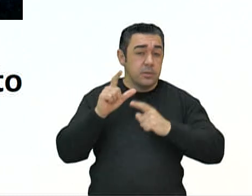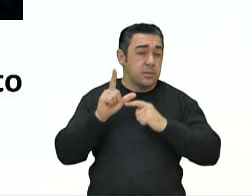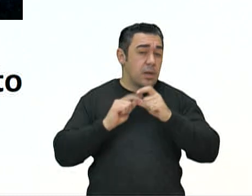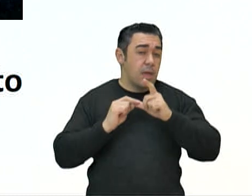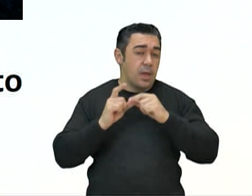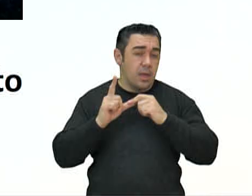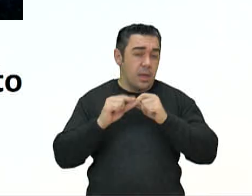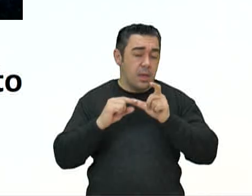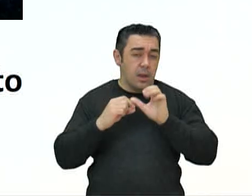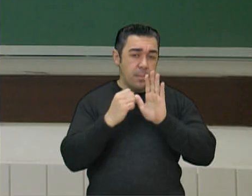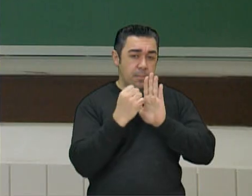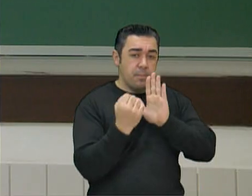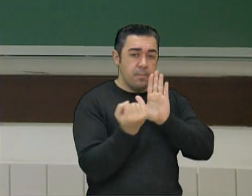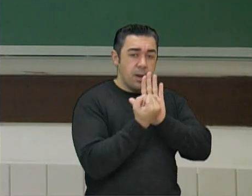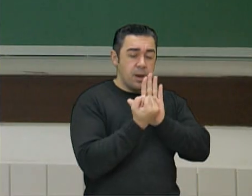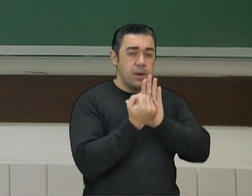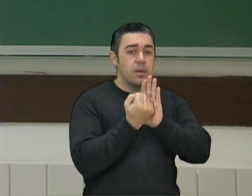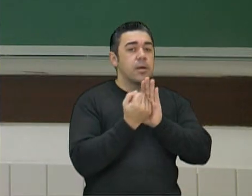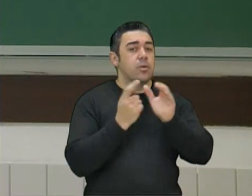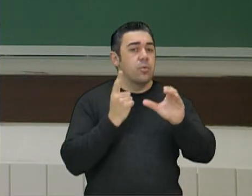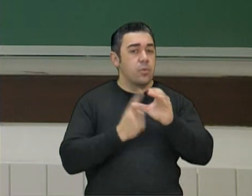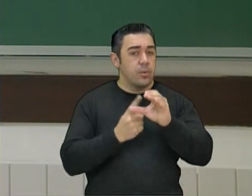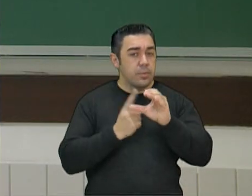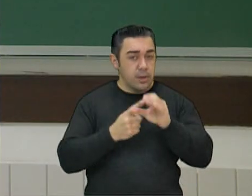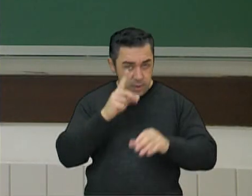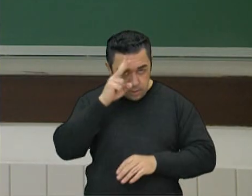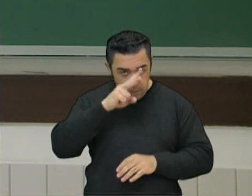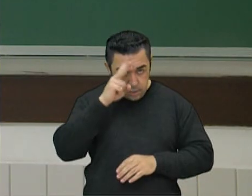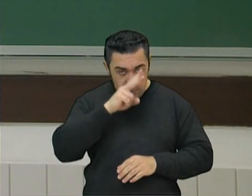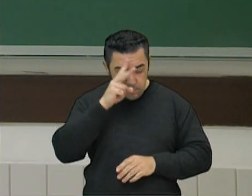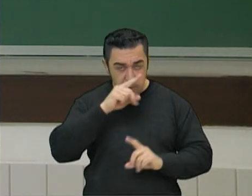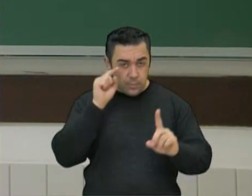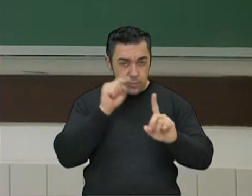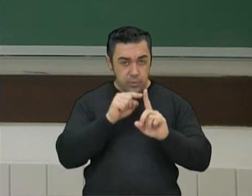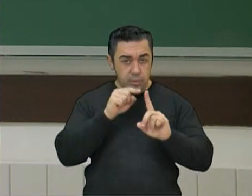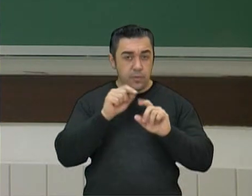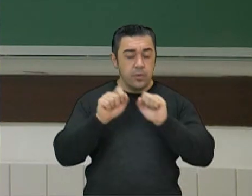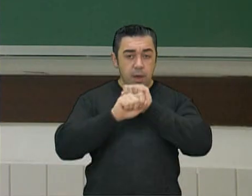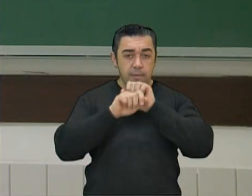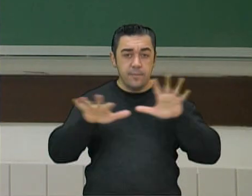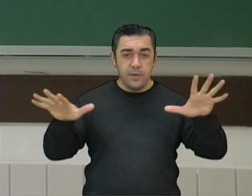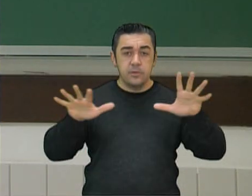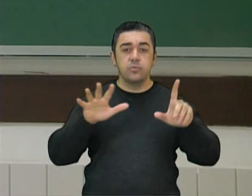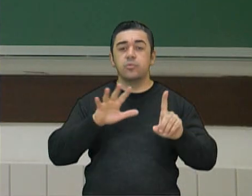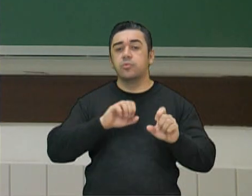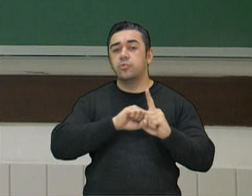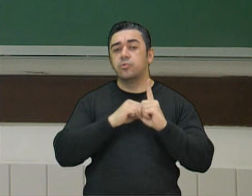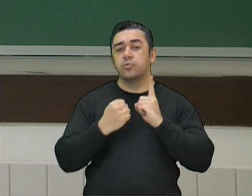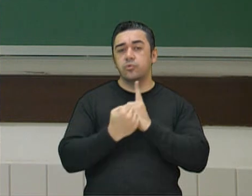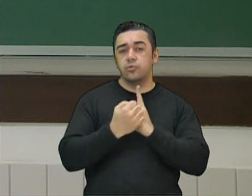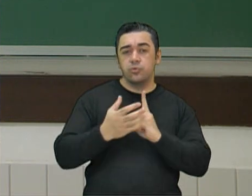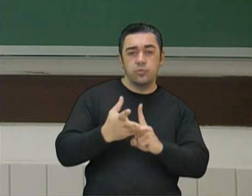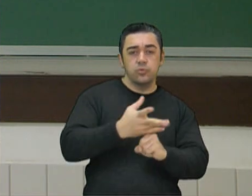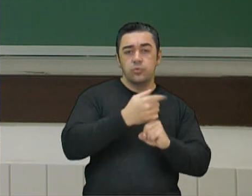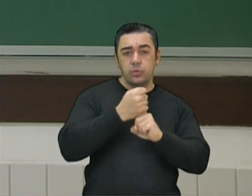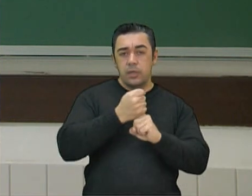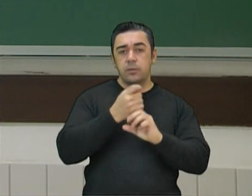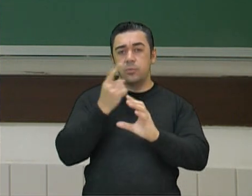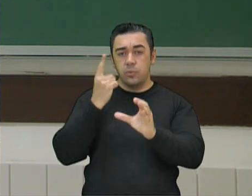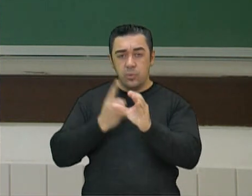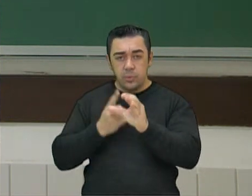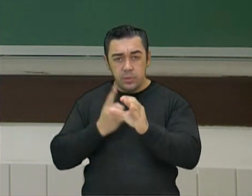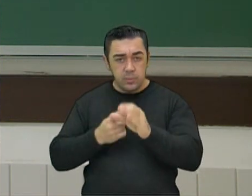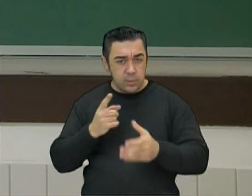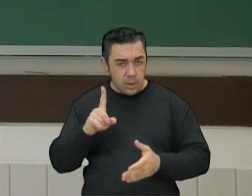um símbolo comunista. Lembra que o objetivo desse pacto? Impedir o avanço do socialismo no mundo, do comunismo. Então o símbolo aí